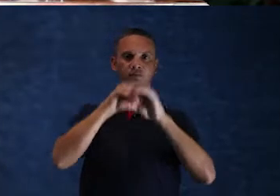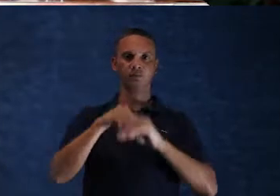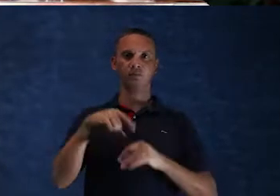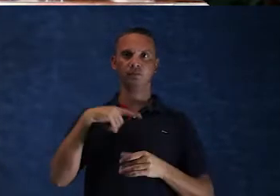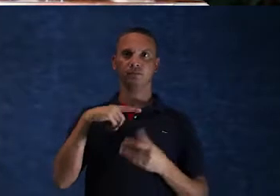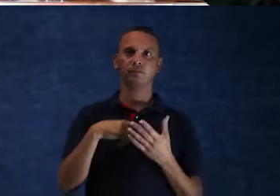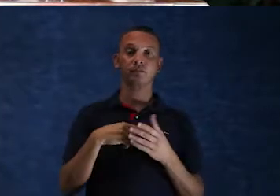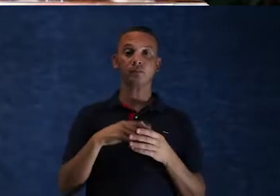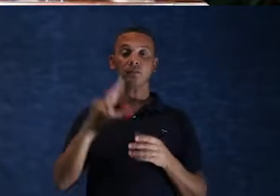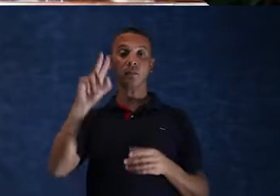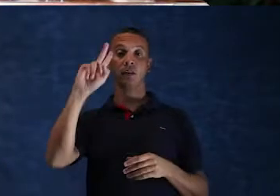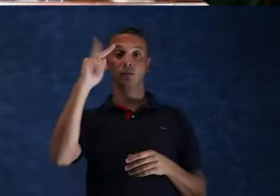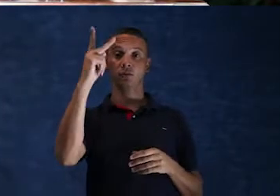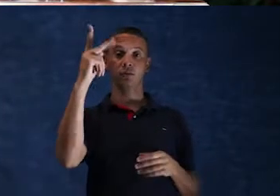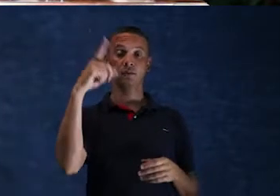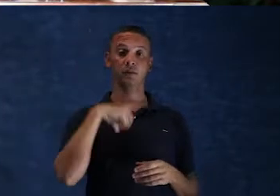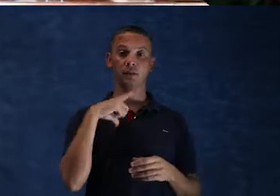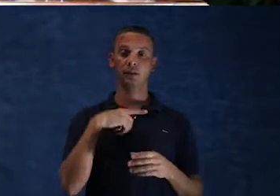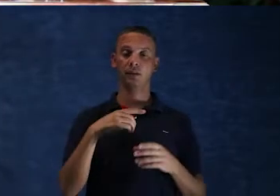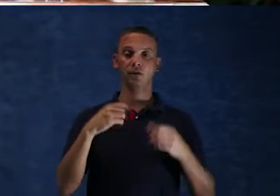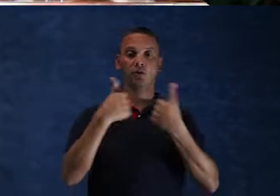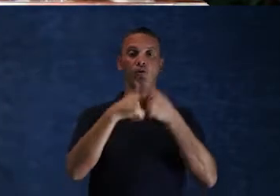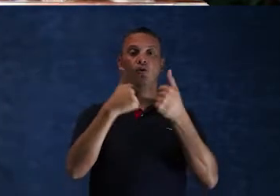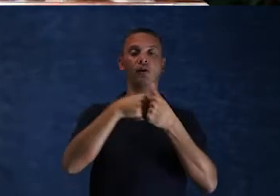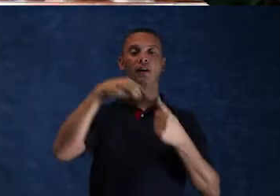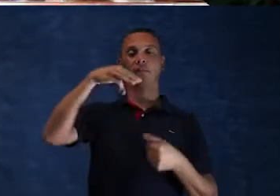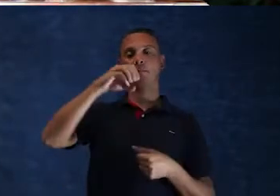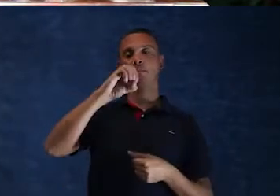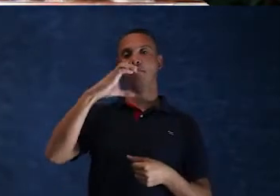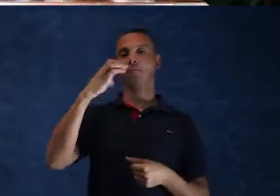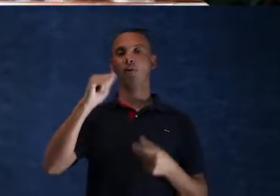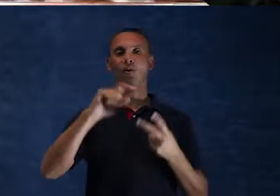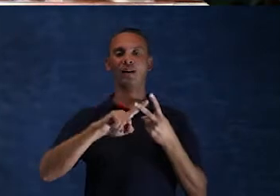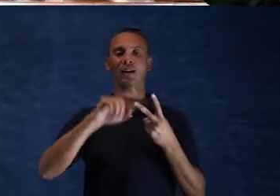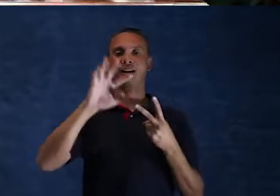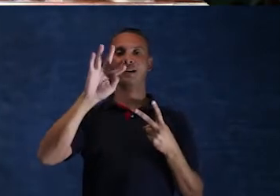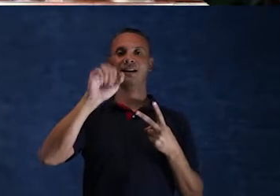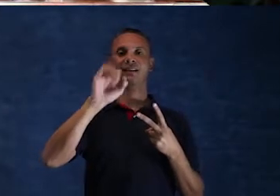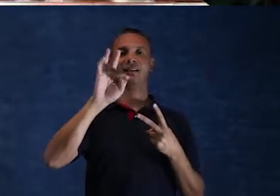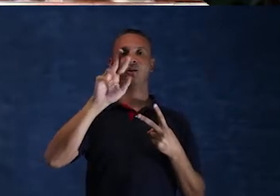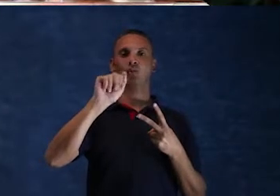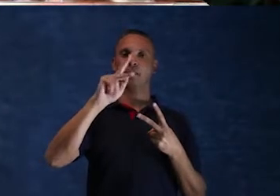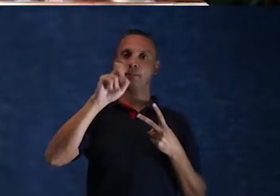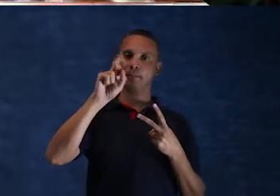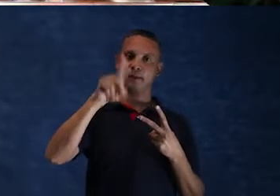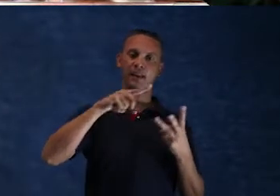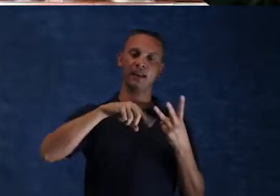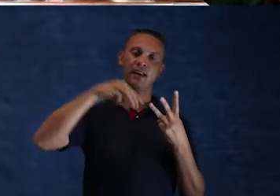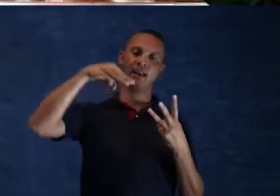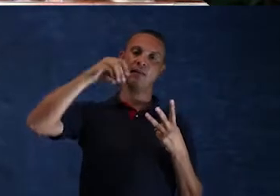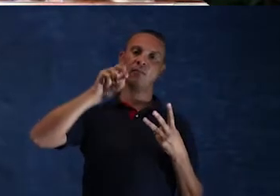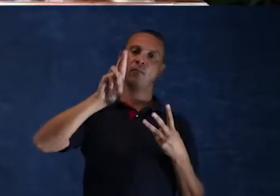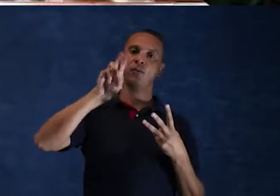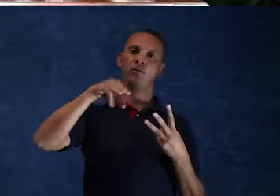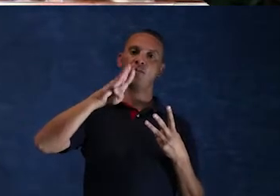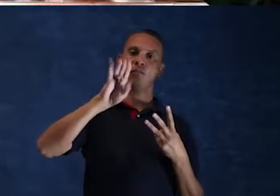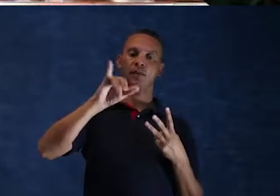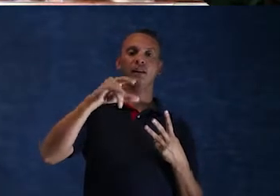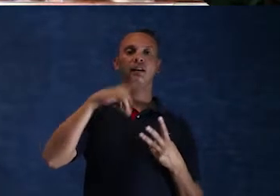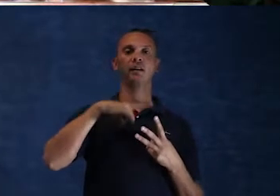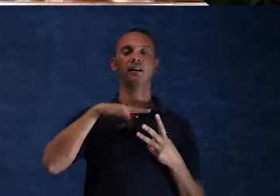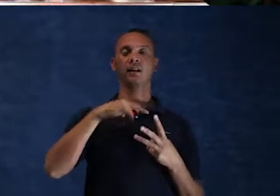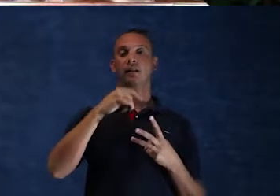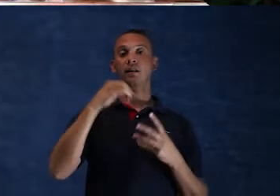quando contemplam em suas histórias o bairro da Moca, do Tatuapé, do Morumbi, do Bela Vista ou do Canindé. Da